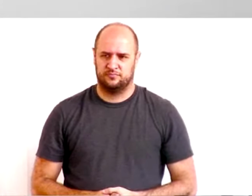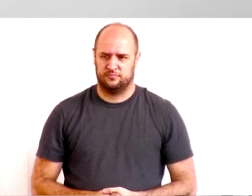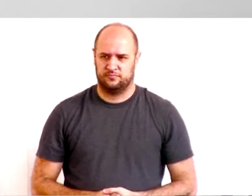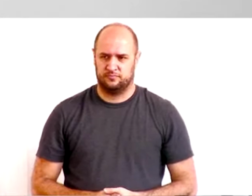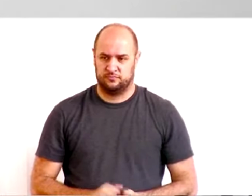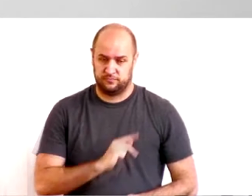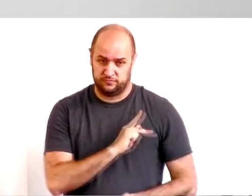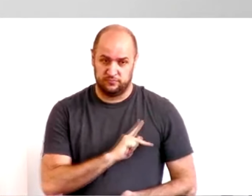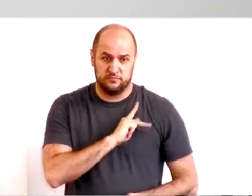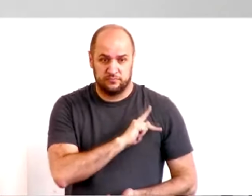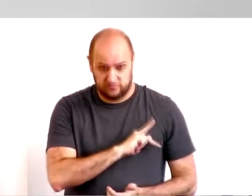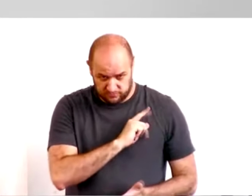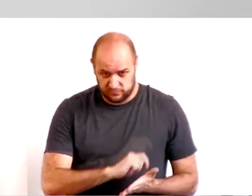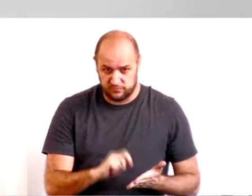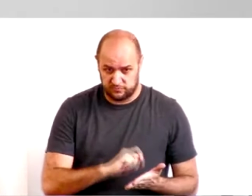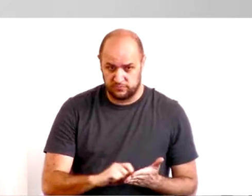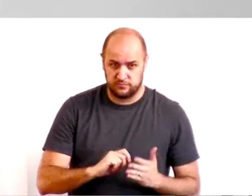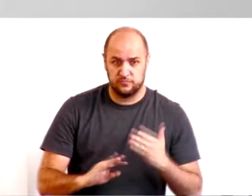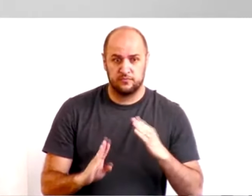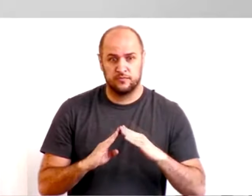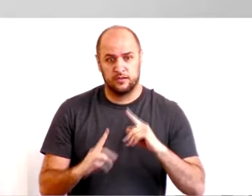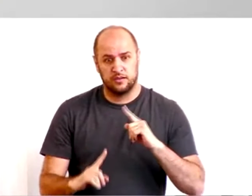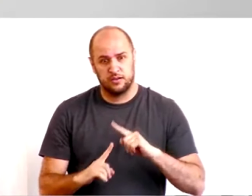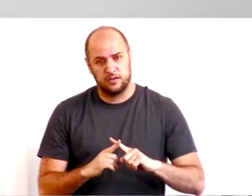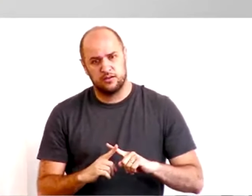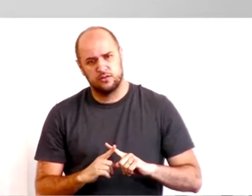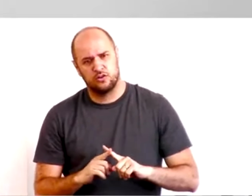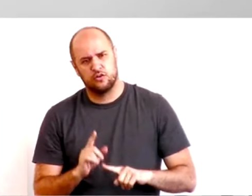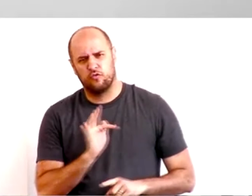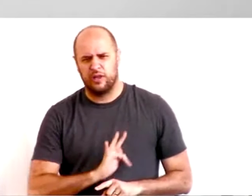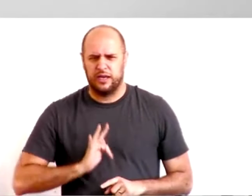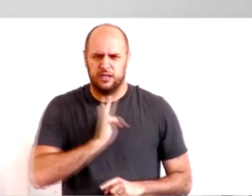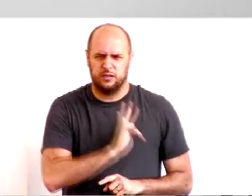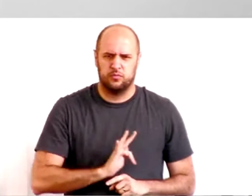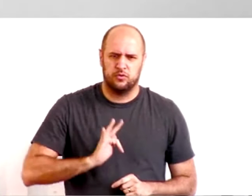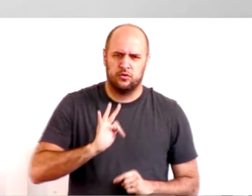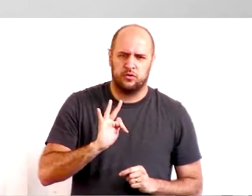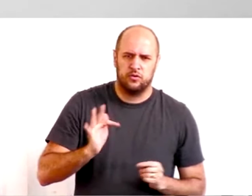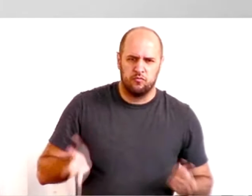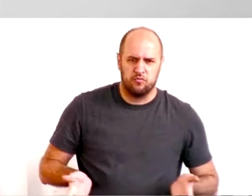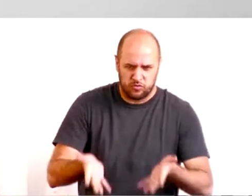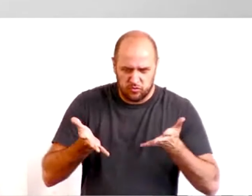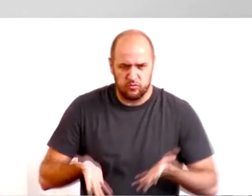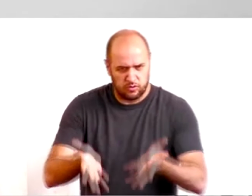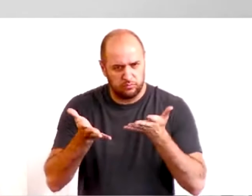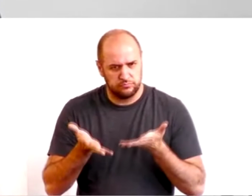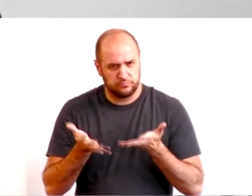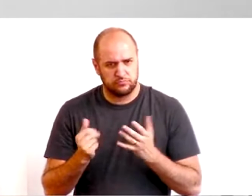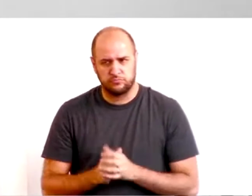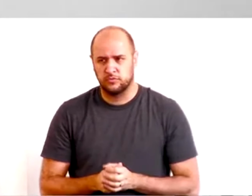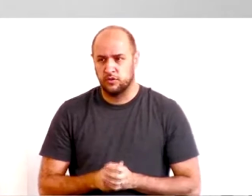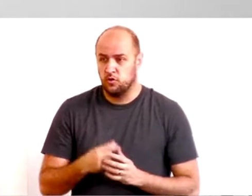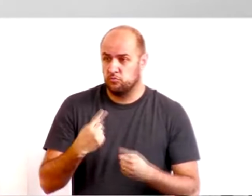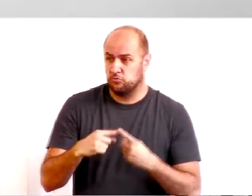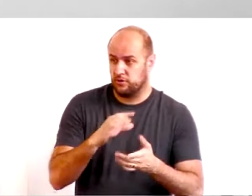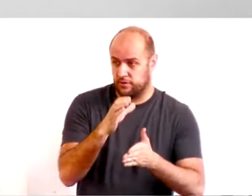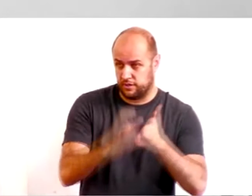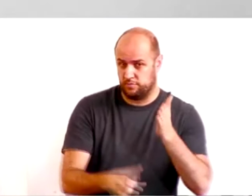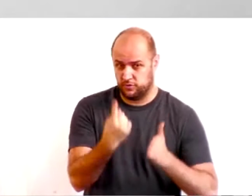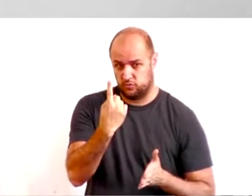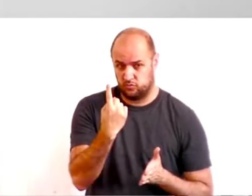Paulo, também escrevendo à igreja de Filipos, nos traz um encorajamento, porque ali no capítulo 1, no verso 6,